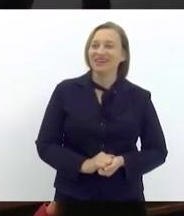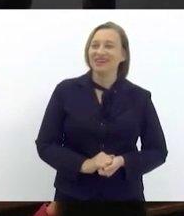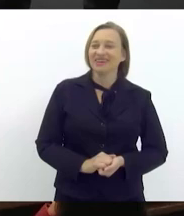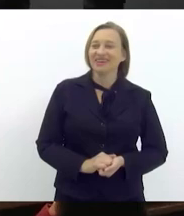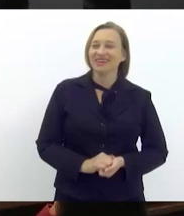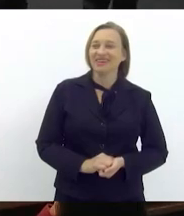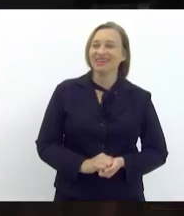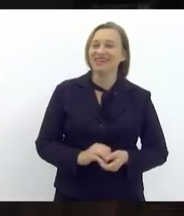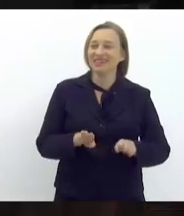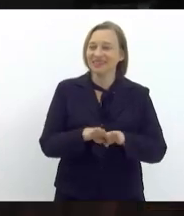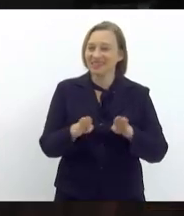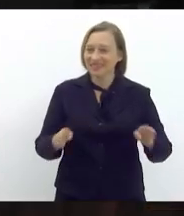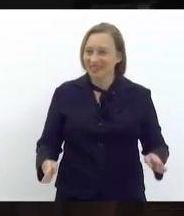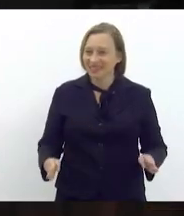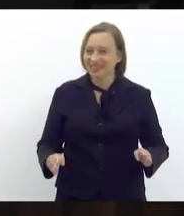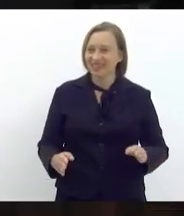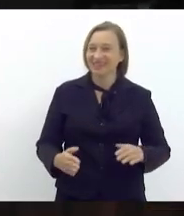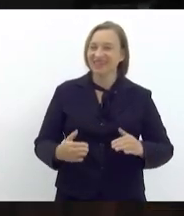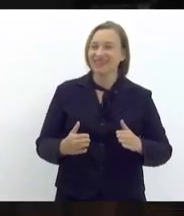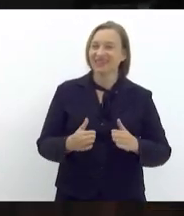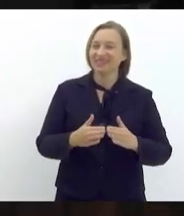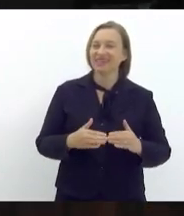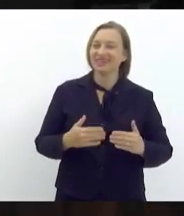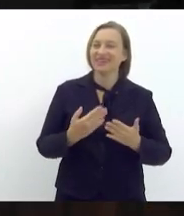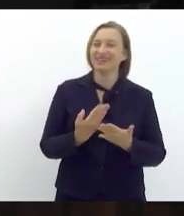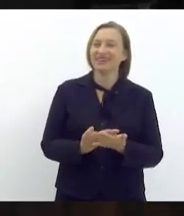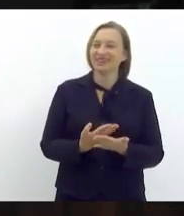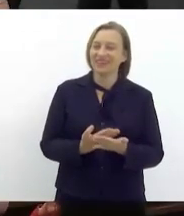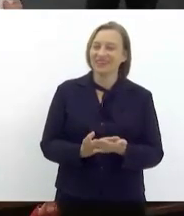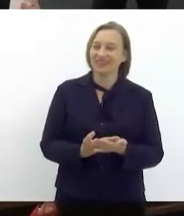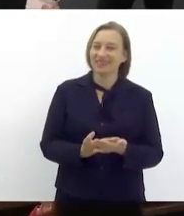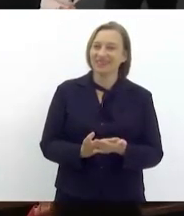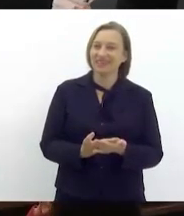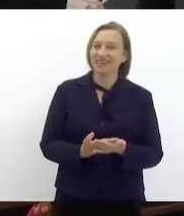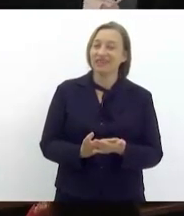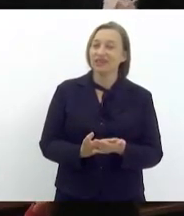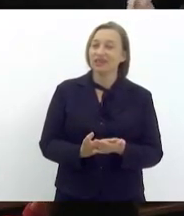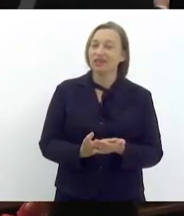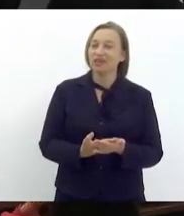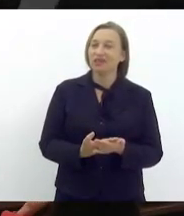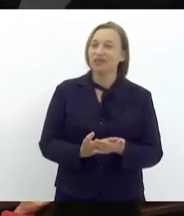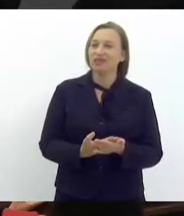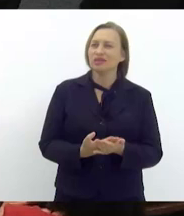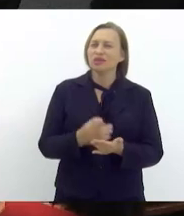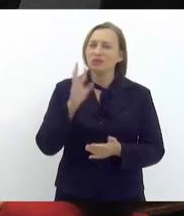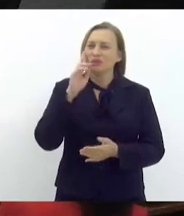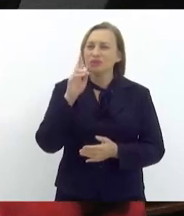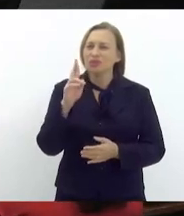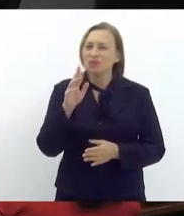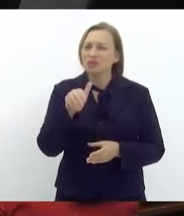há sobre a mesa os requerimentos também da emenda o senhor votou